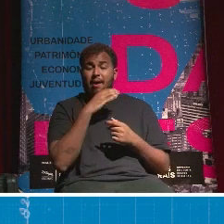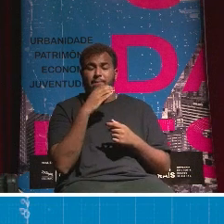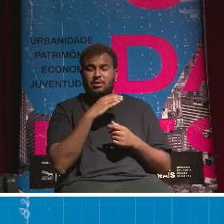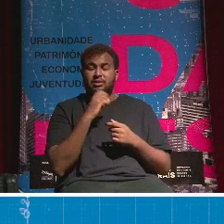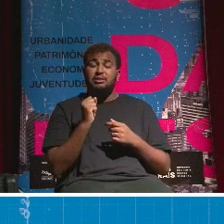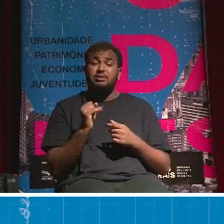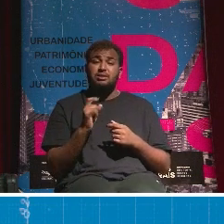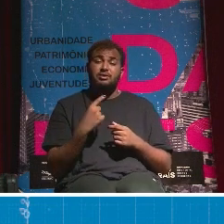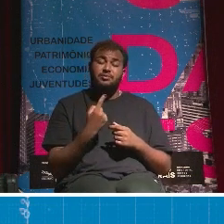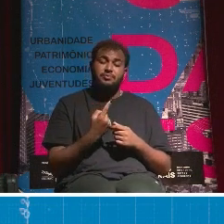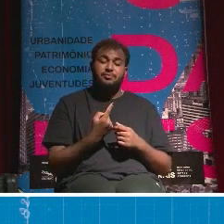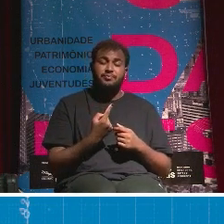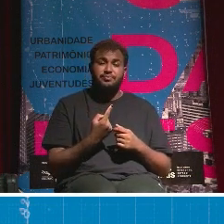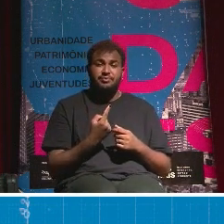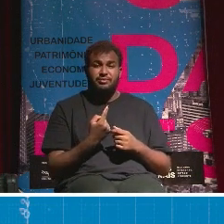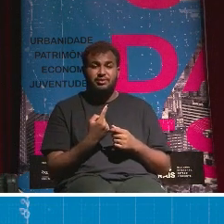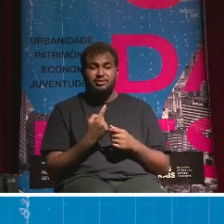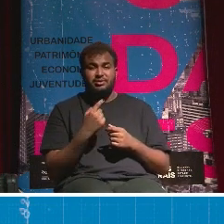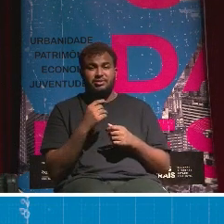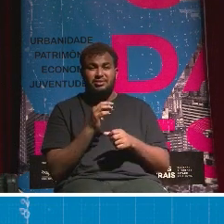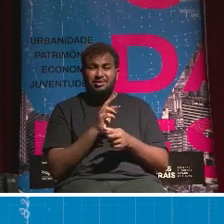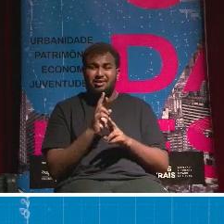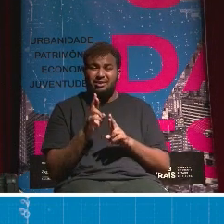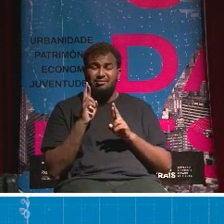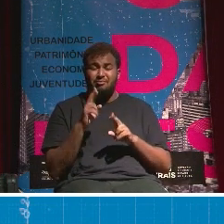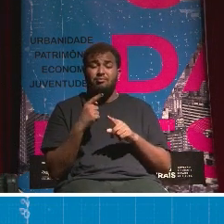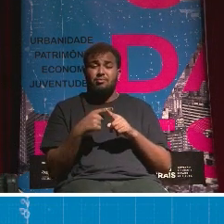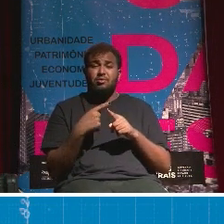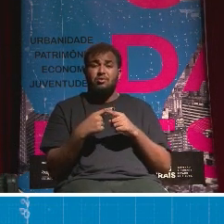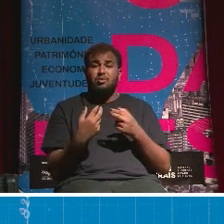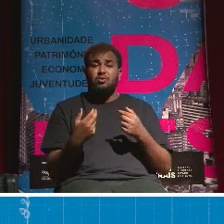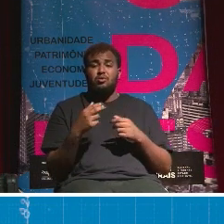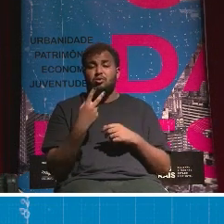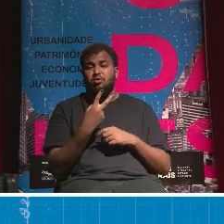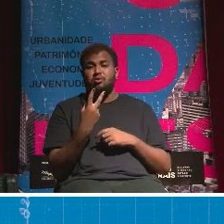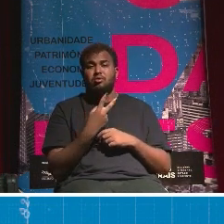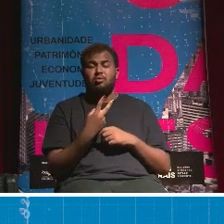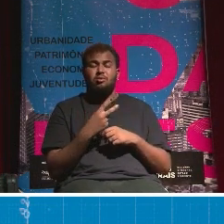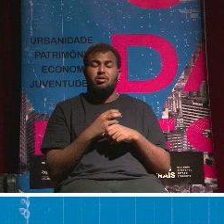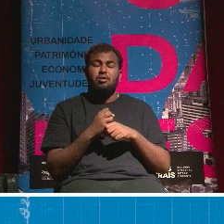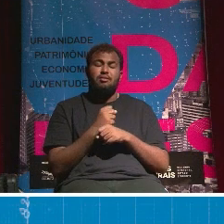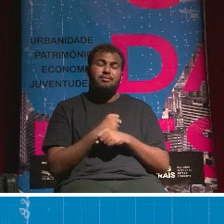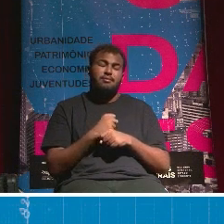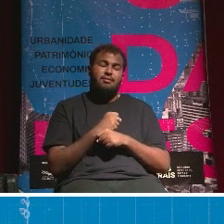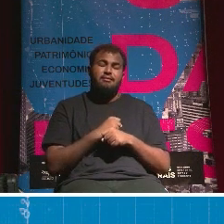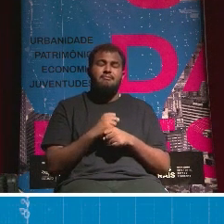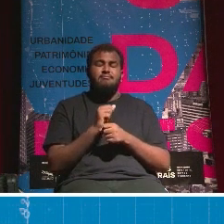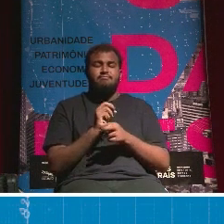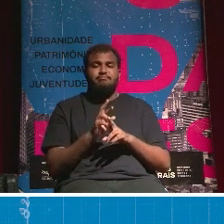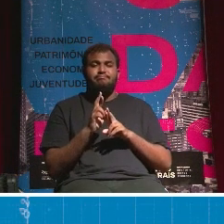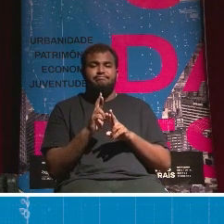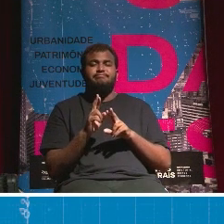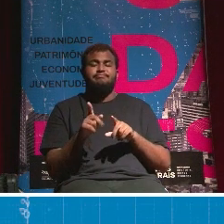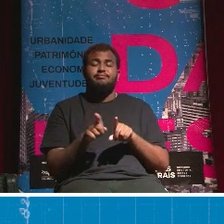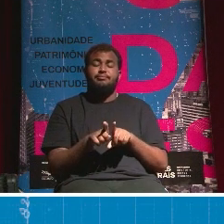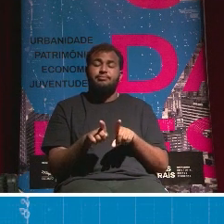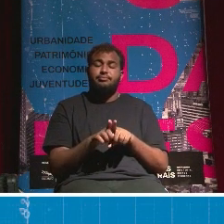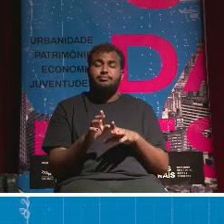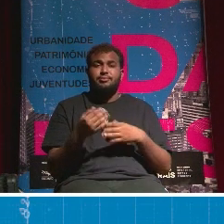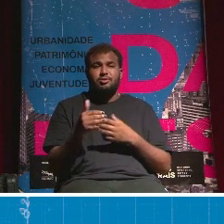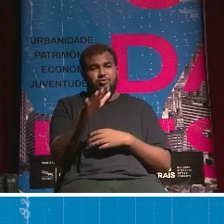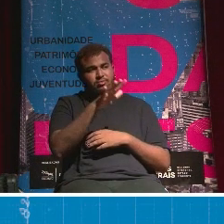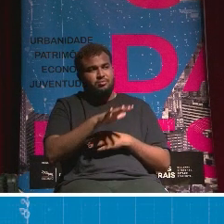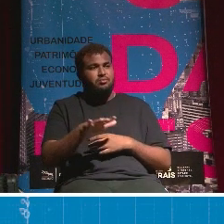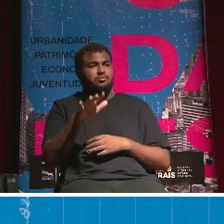esperar a academia fazer, pode levar uns 2 anos para sair publicação. Então, a gente precisa publicar de outras formas, expor isso de outras formas. E esse espaço aqui é um